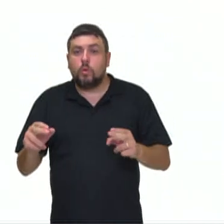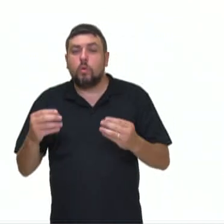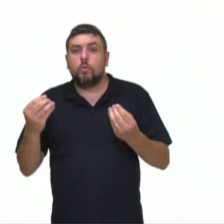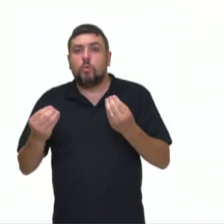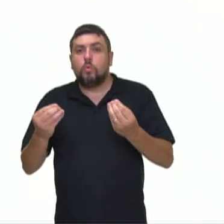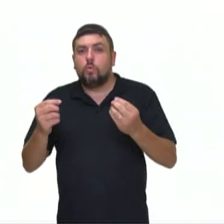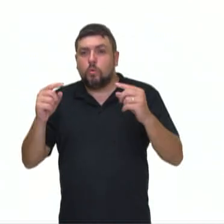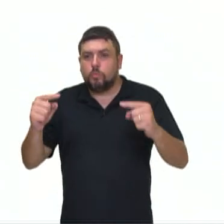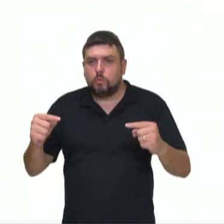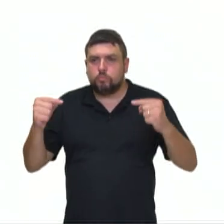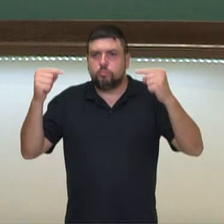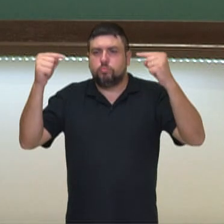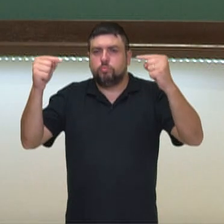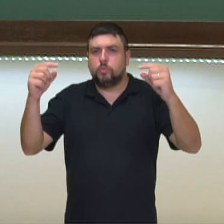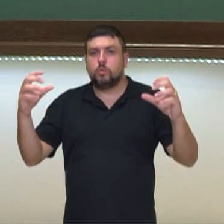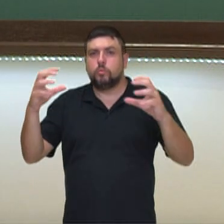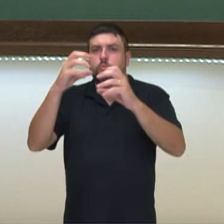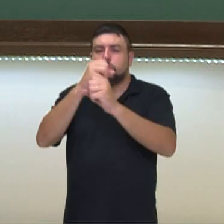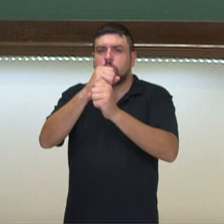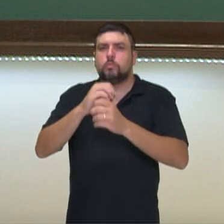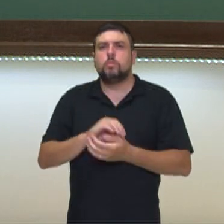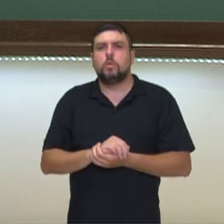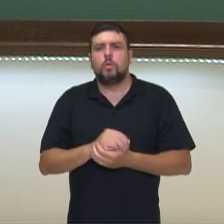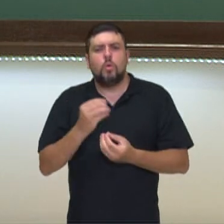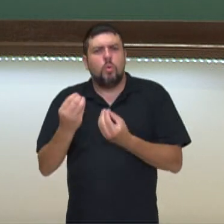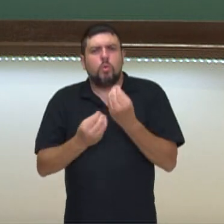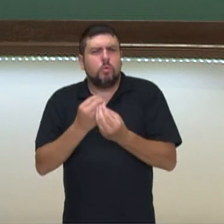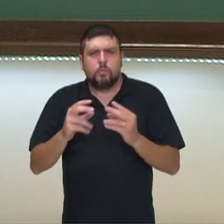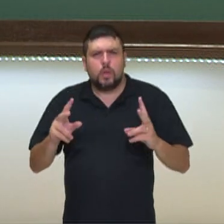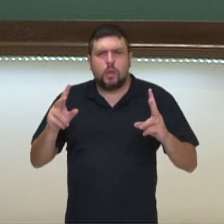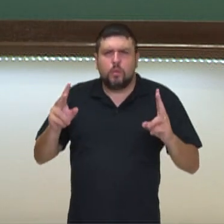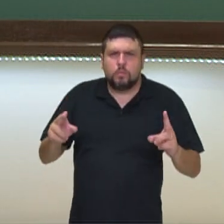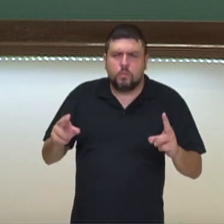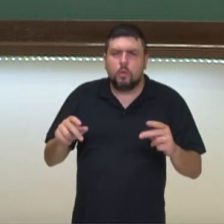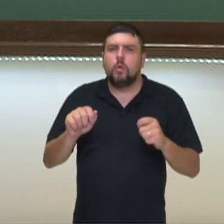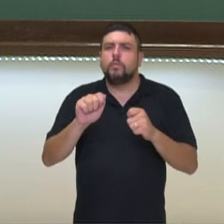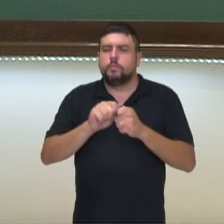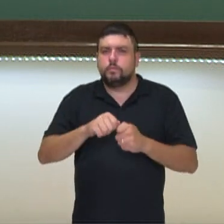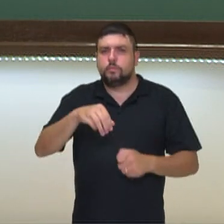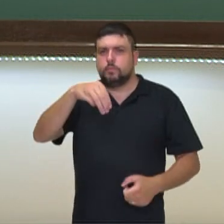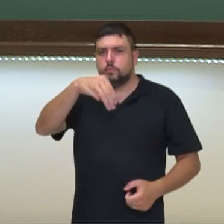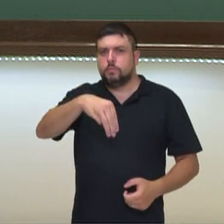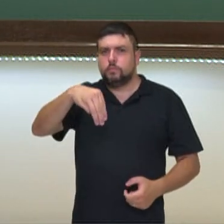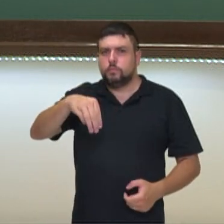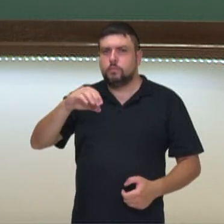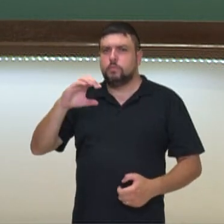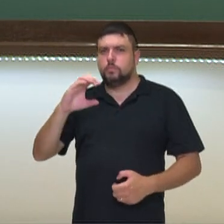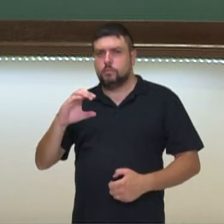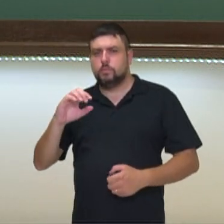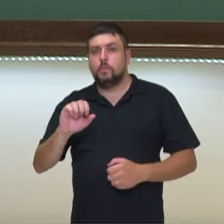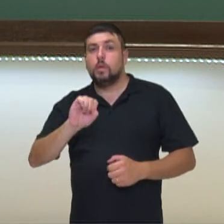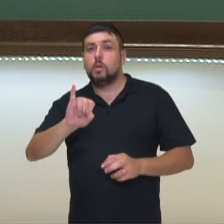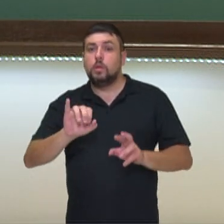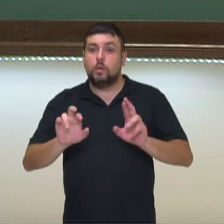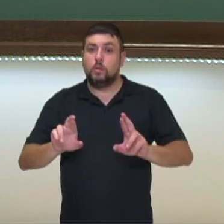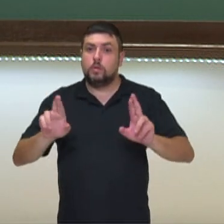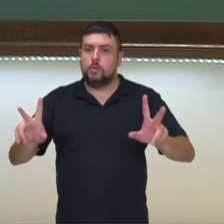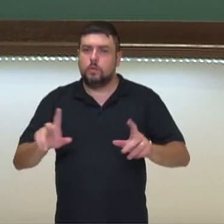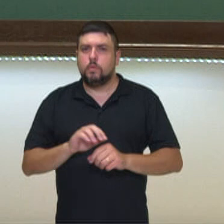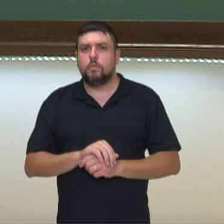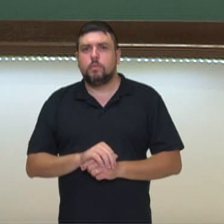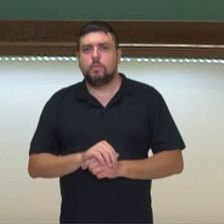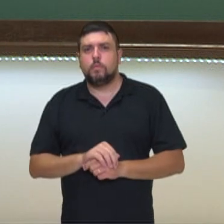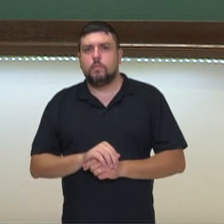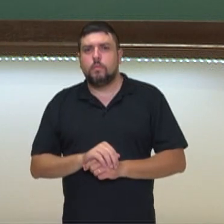Nos numeradores. Como é que eu igualo os denominadores? Tiro o MMC dos denominadores, se eles forem diferentes, divido